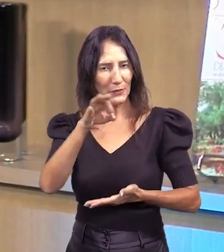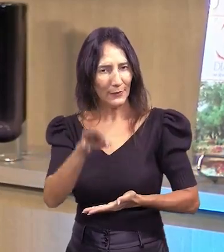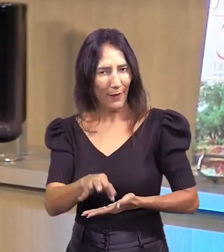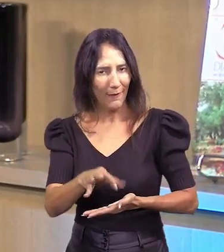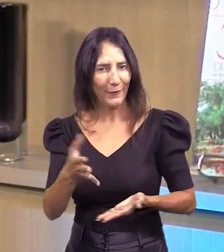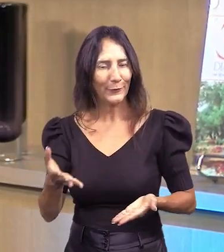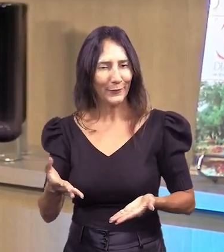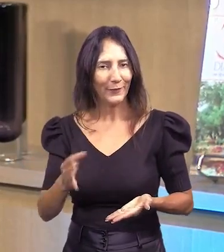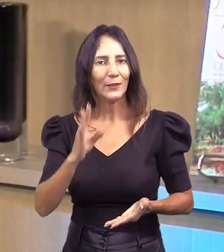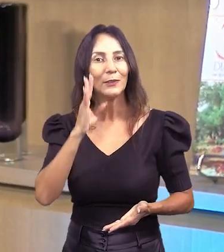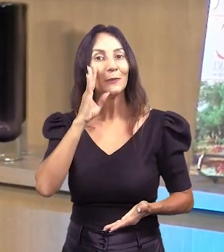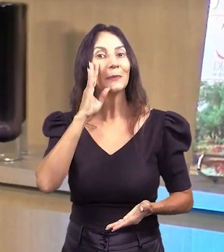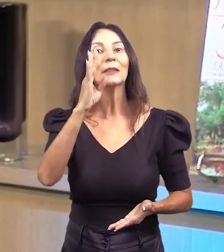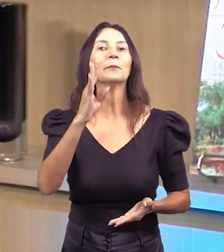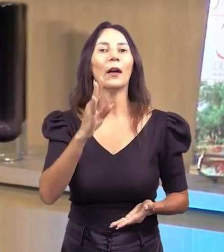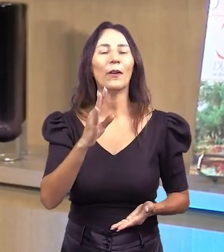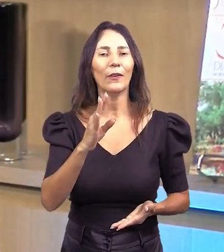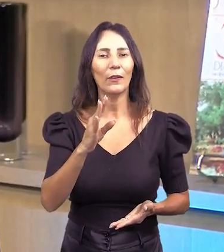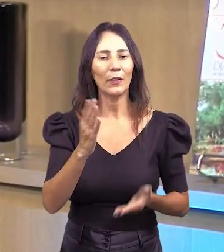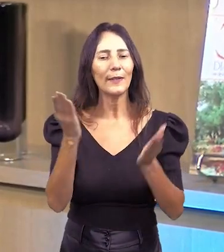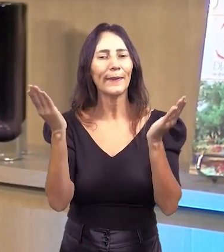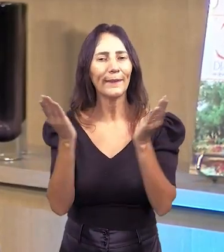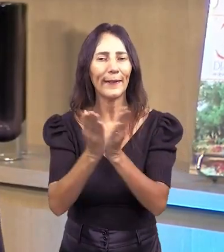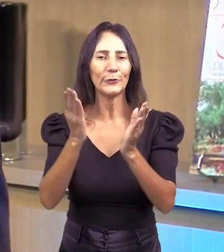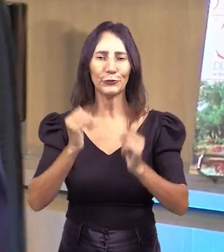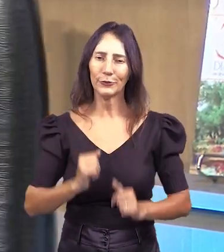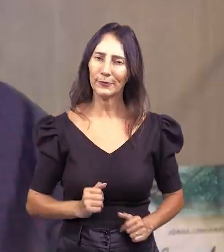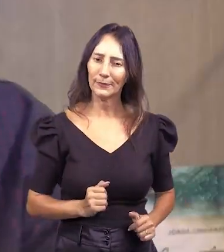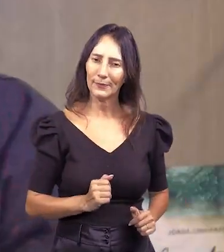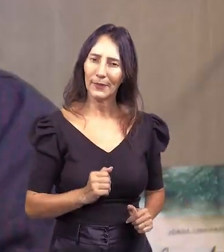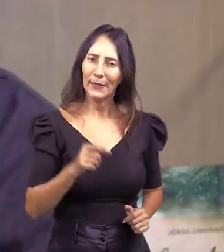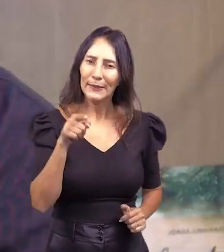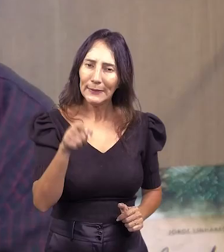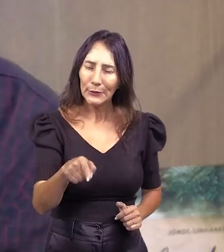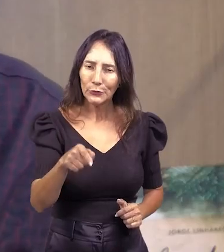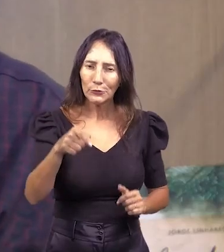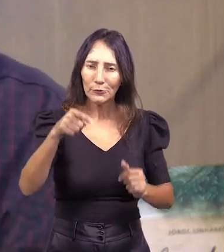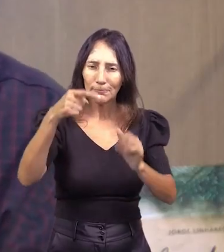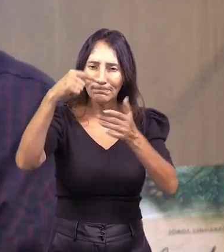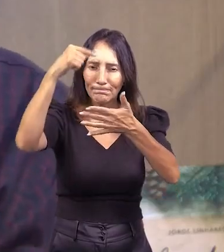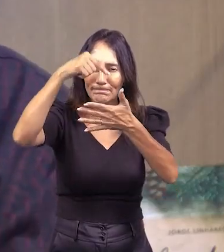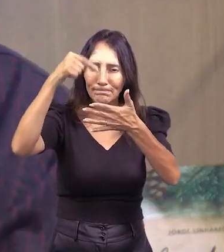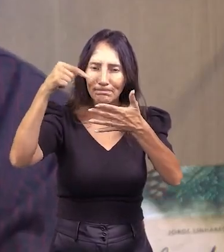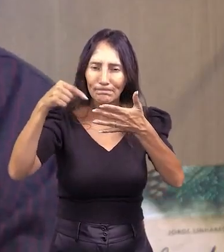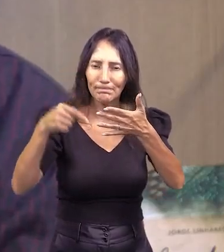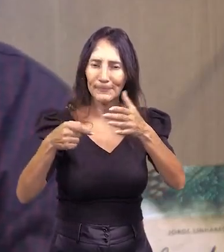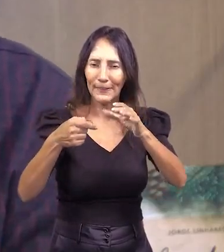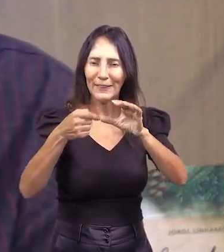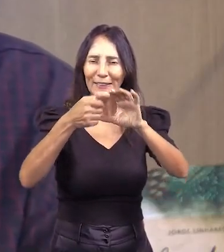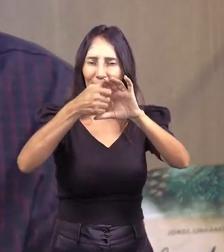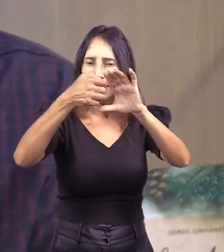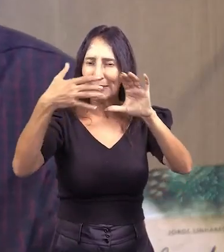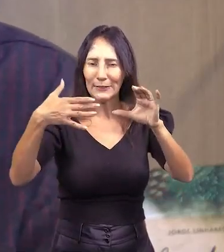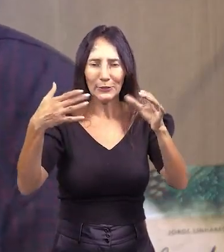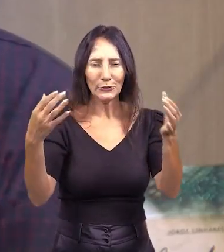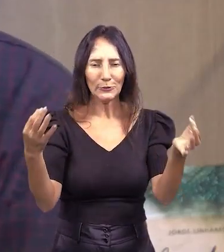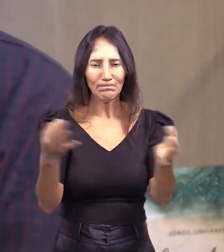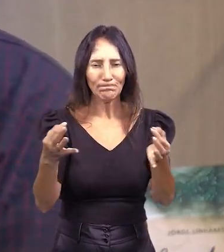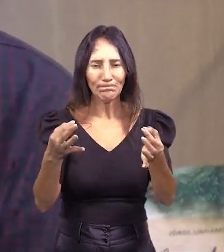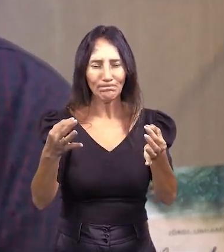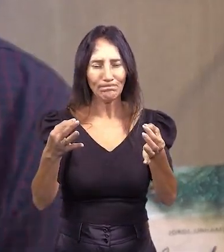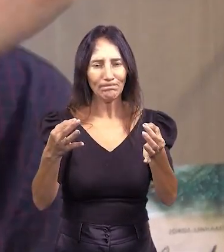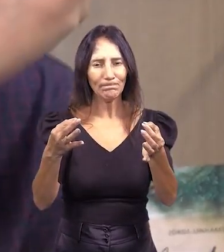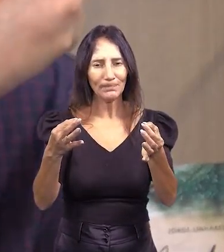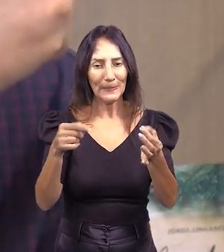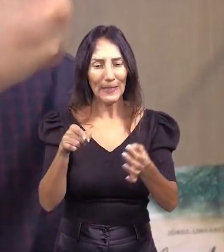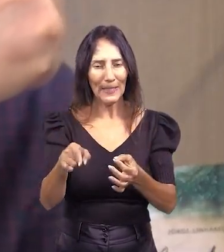passadinha. E o principal, ele é crente. Isso aqui é o fechamento com aquela chave